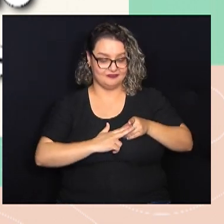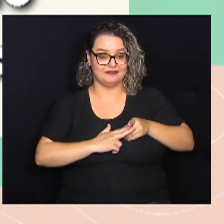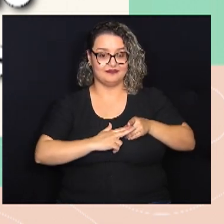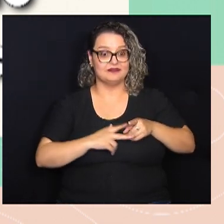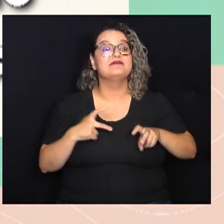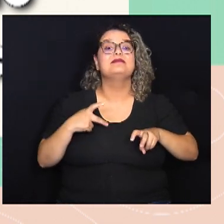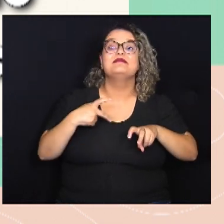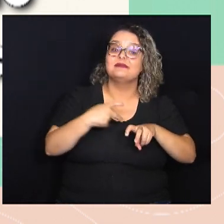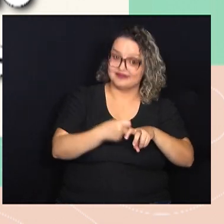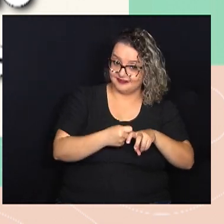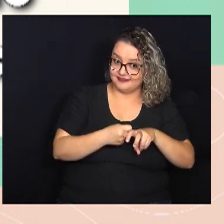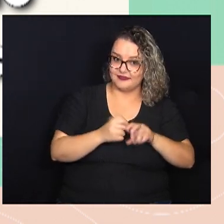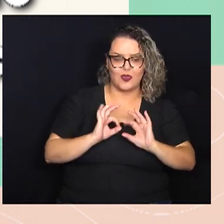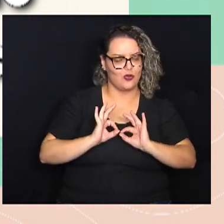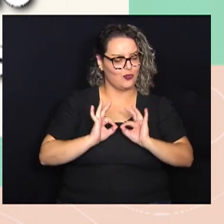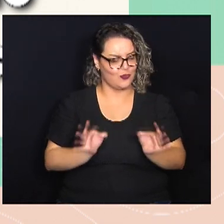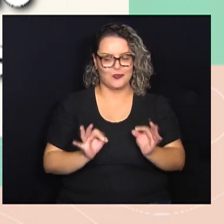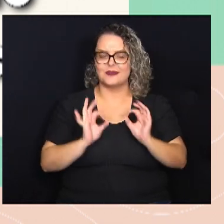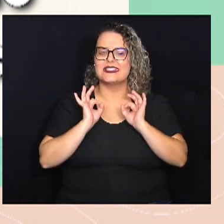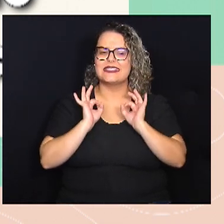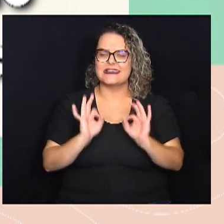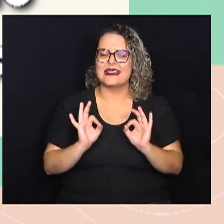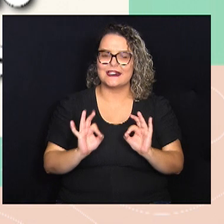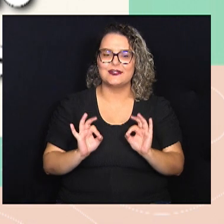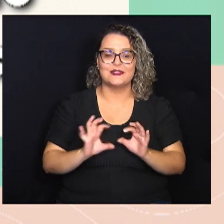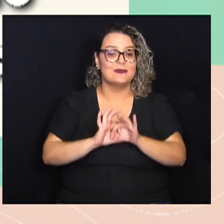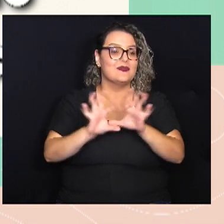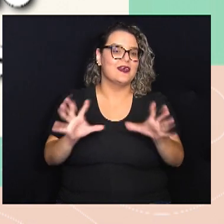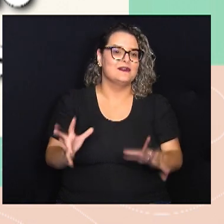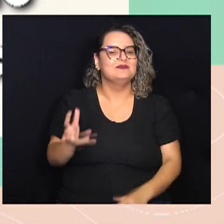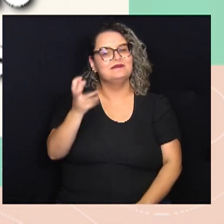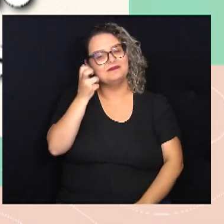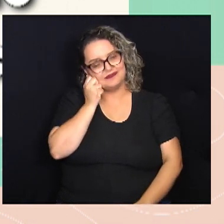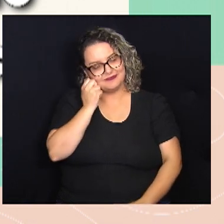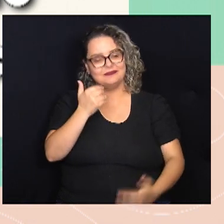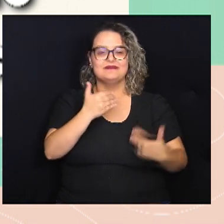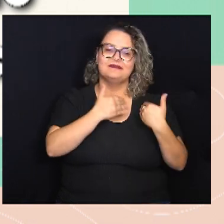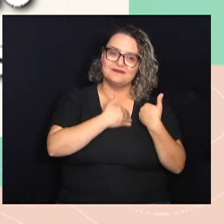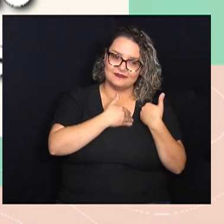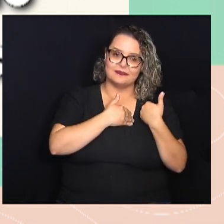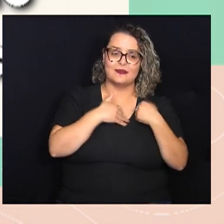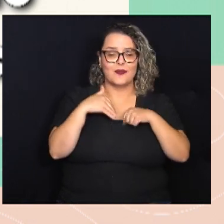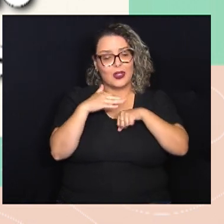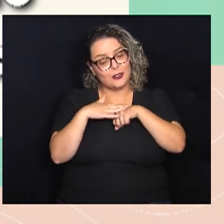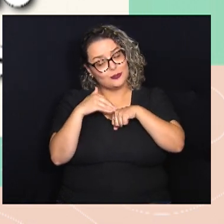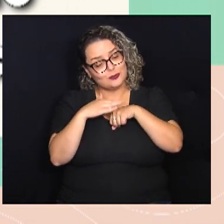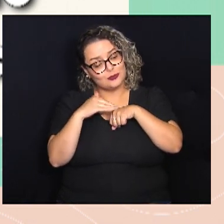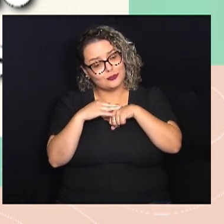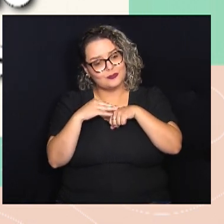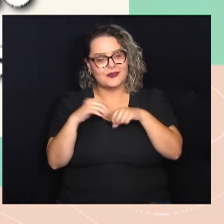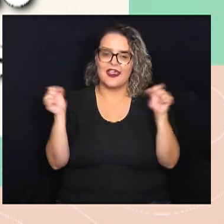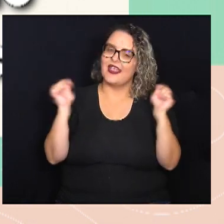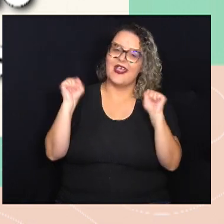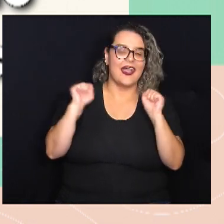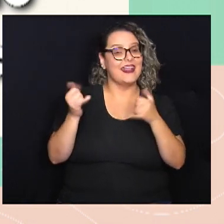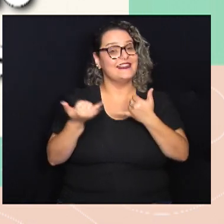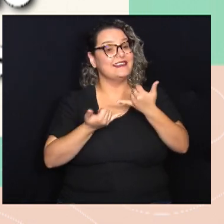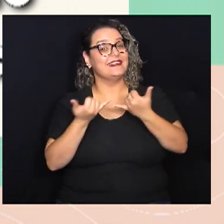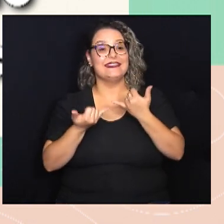salsichinha, mas é uma prima bem distante. Maia foi resgatada e está à procura de um lar com uma